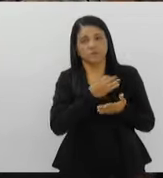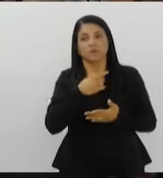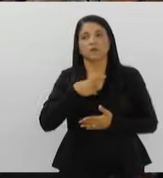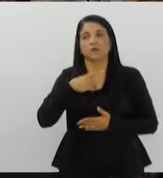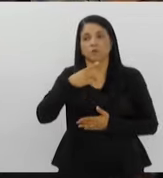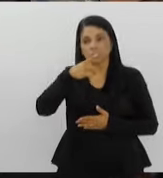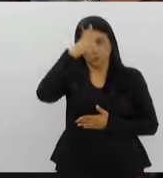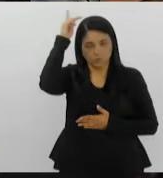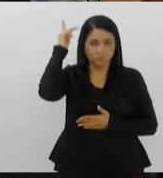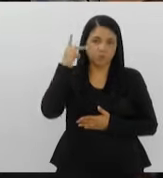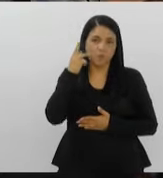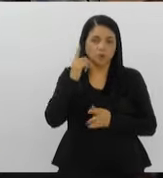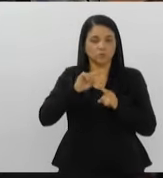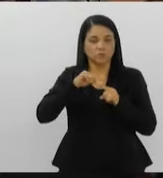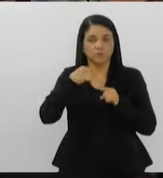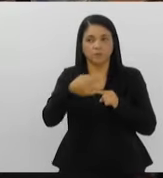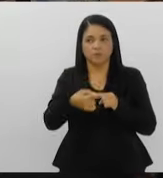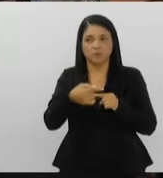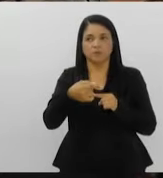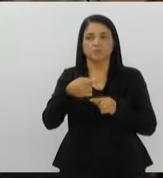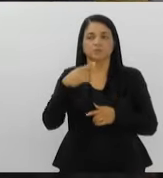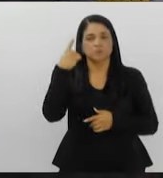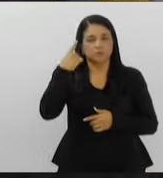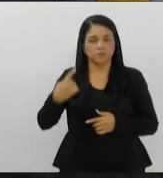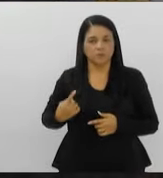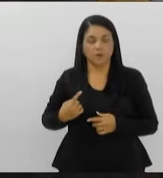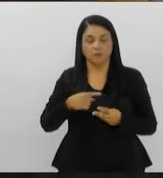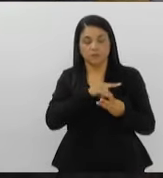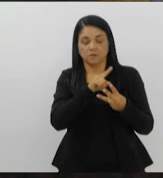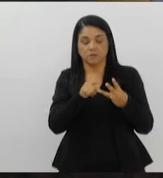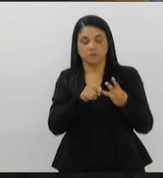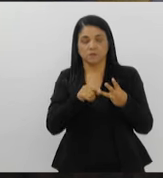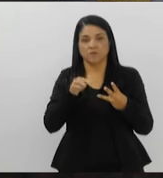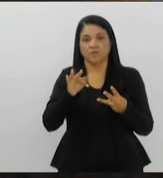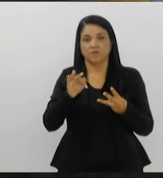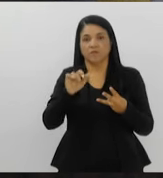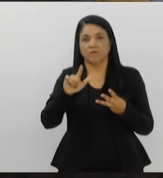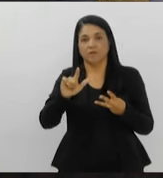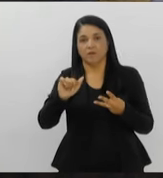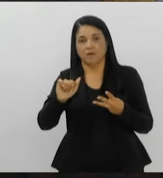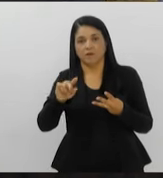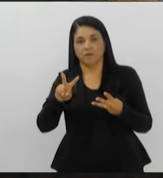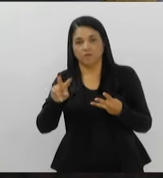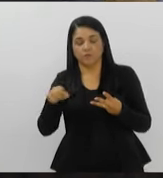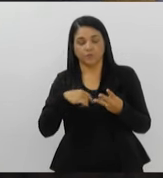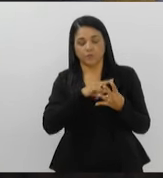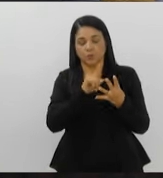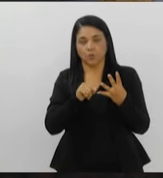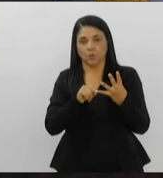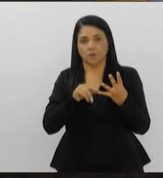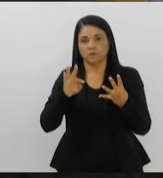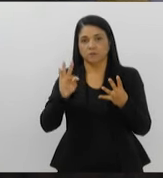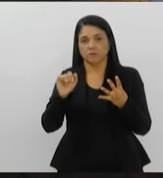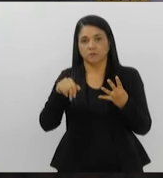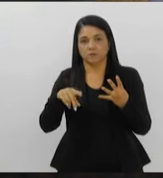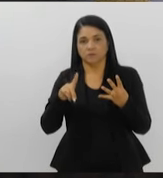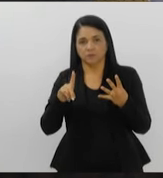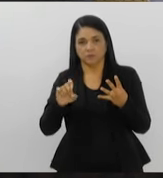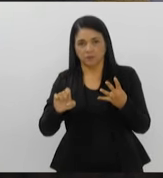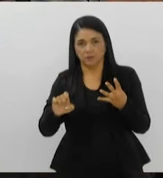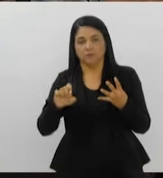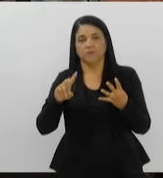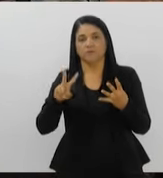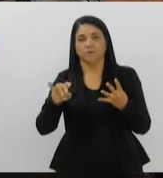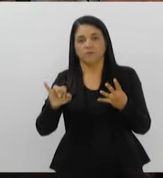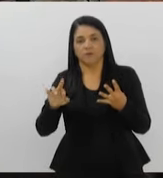Paulo, em seguida Dani Balbi, terceiro Flávio Serafini, quarto Tandy Vieira.